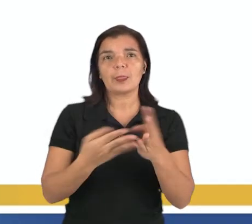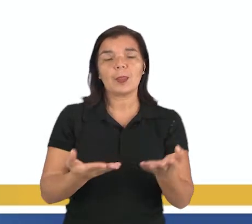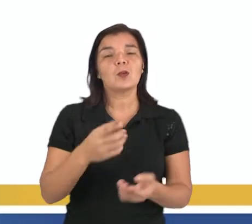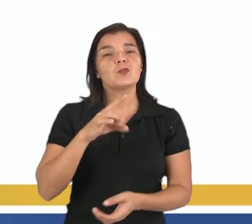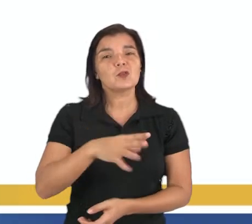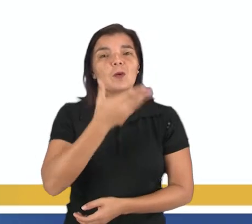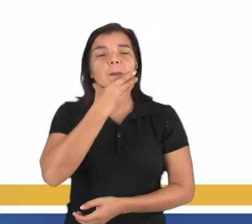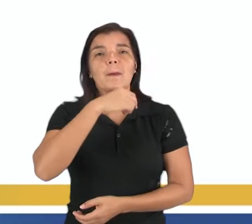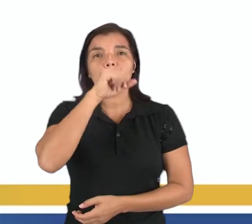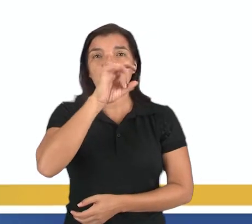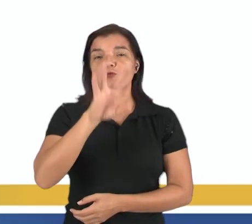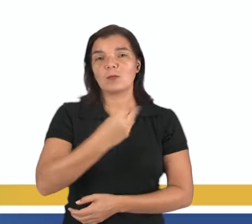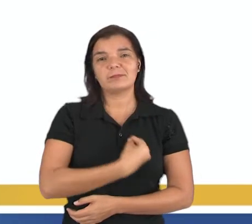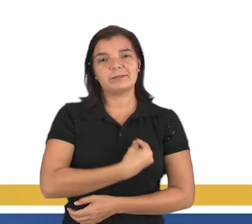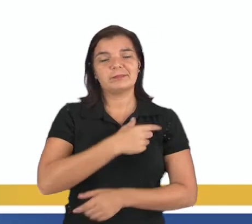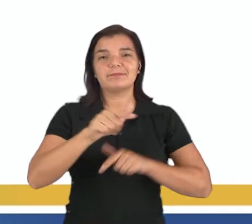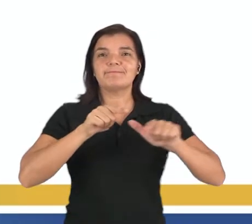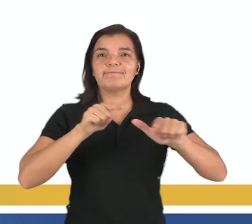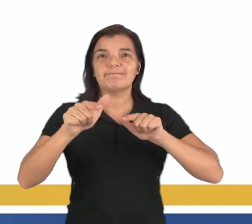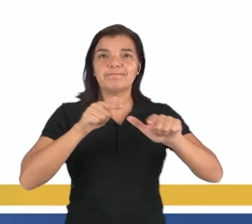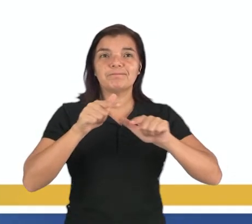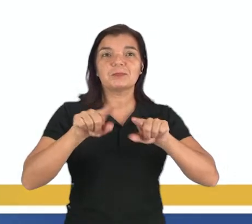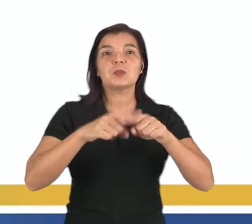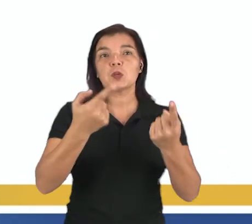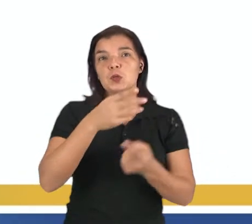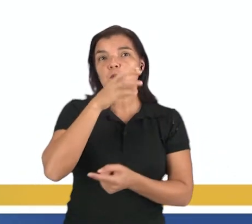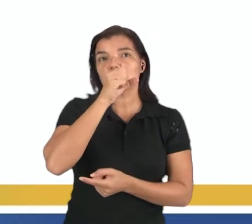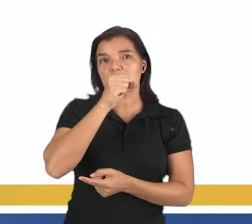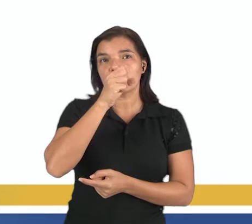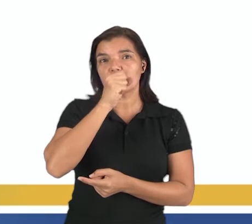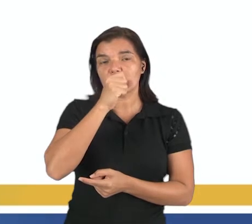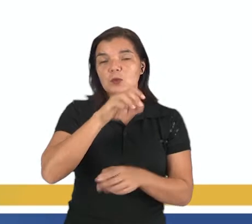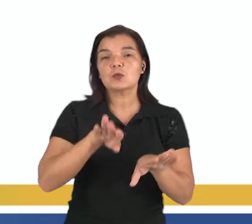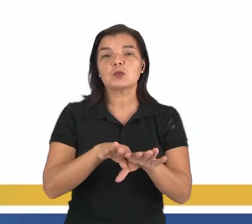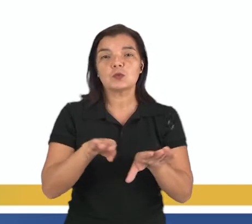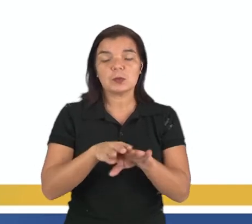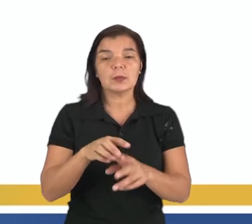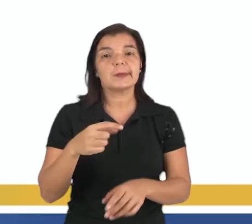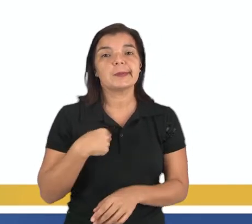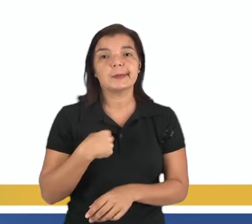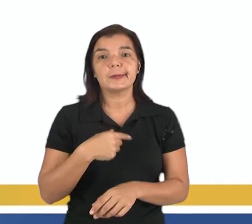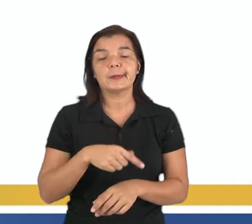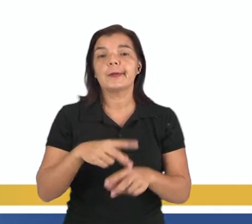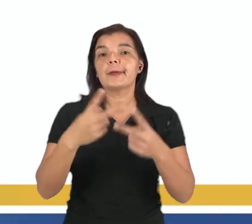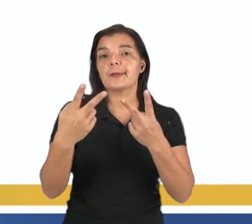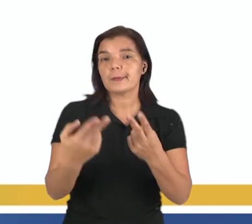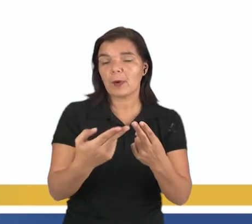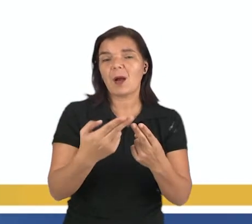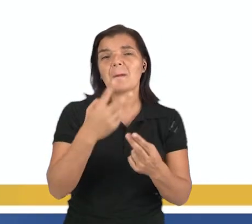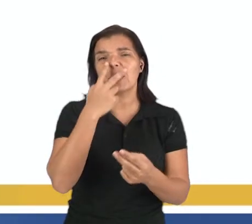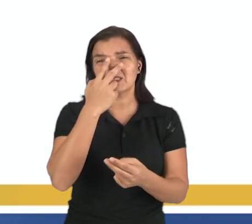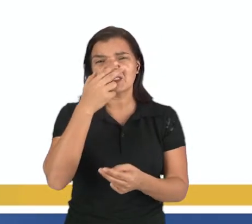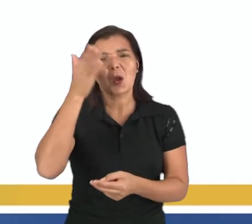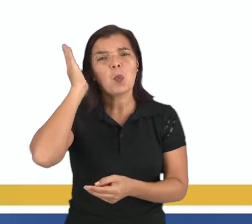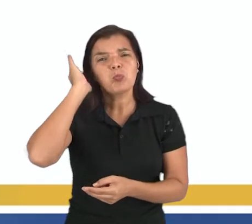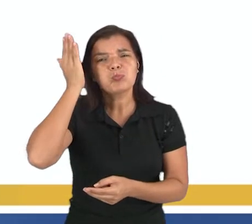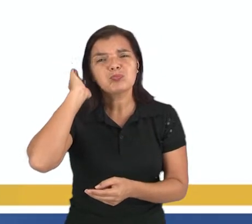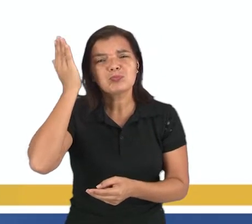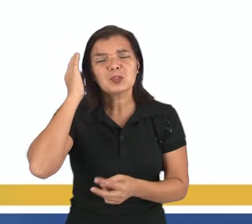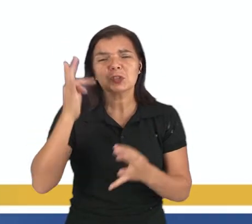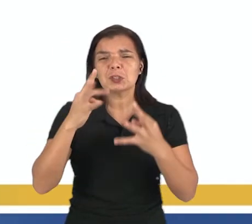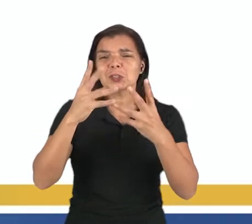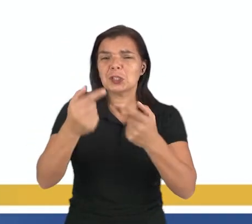só viviam para o trabalho, e aos sábados, que nem burrinhos de carga, lotados